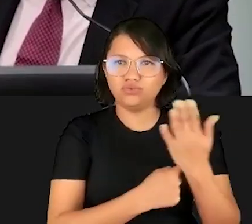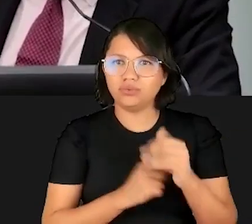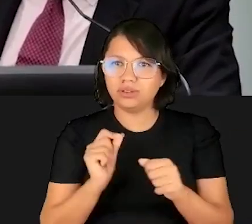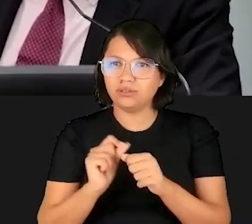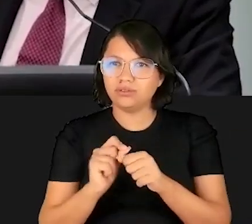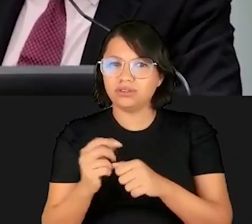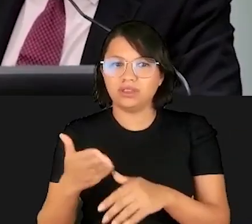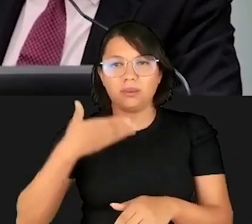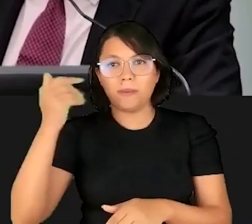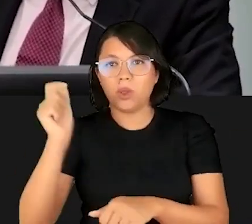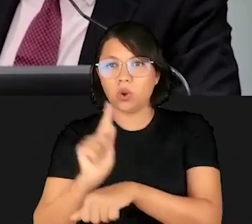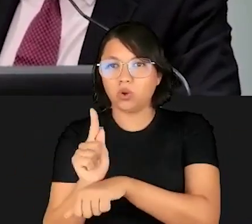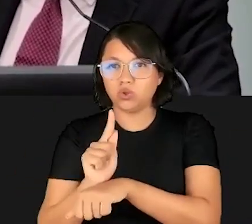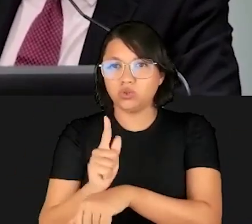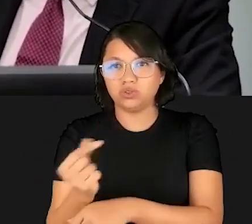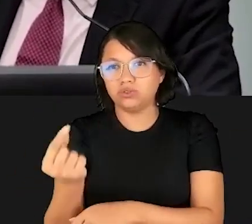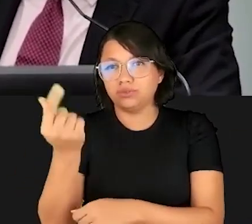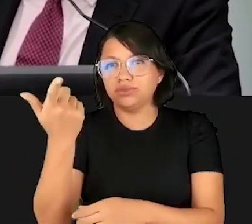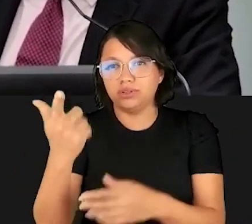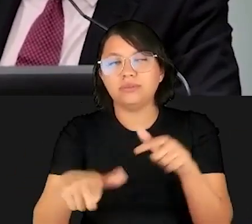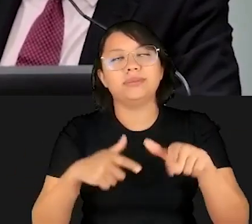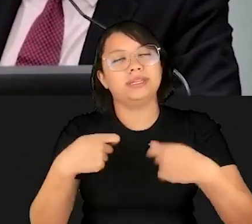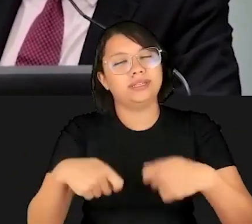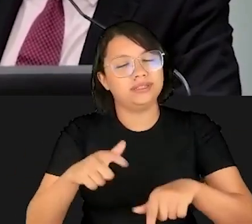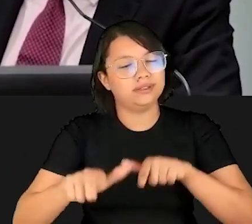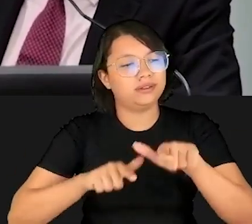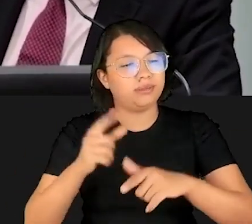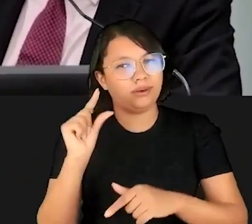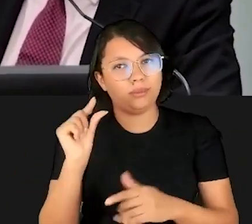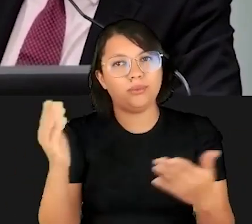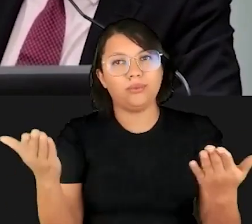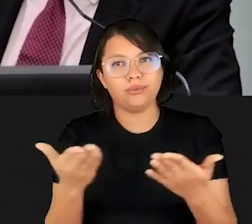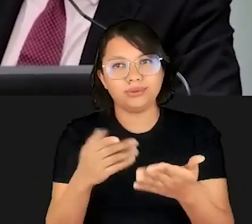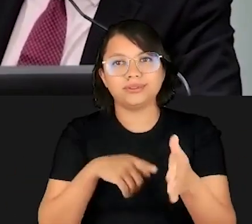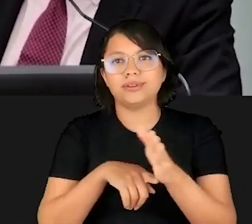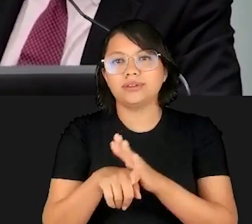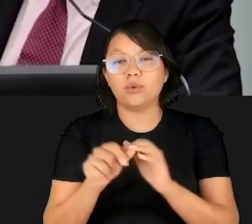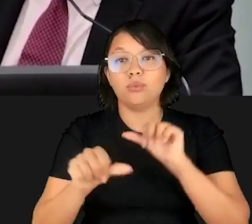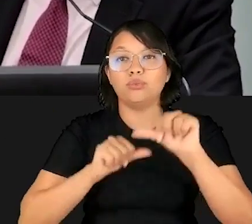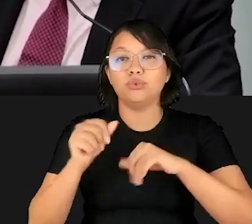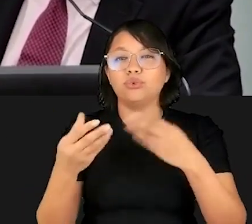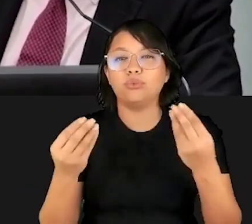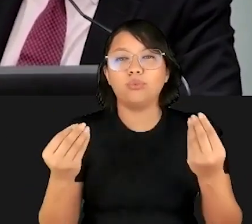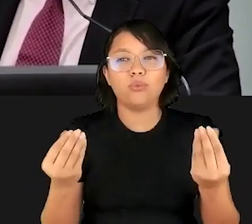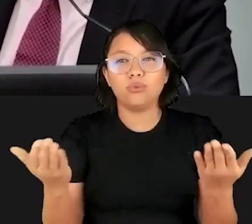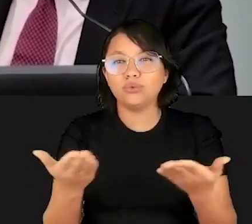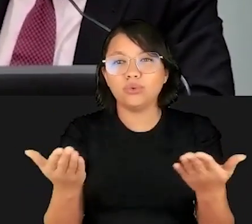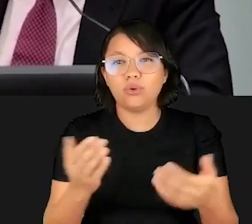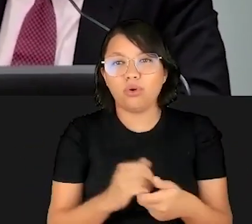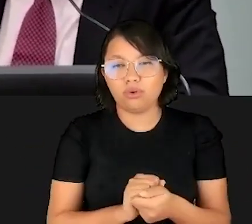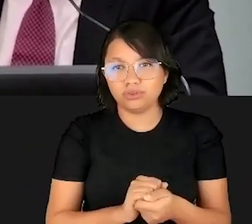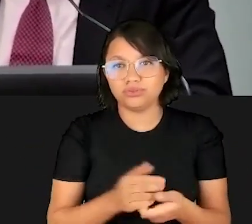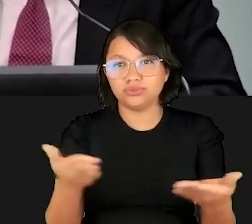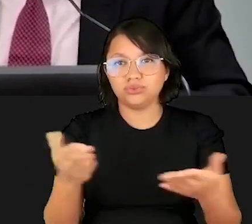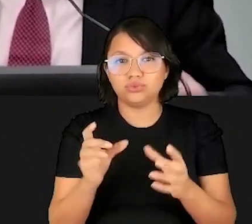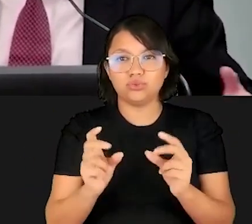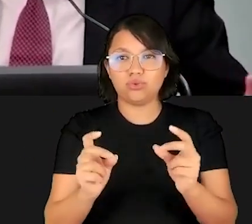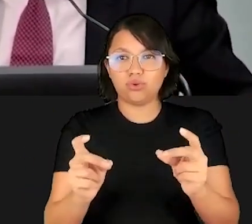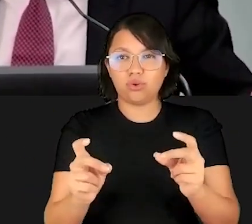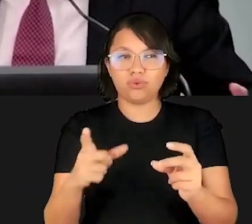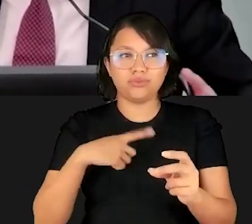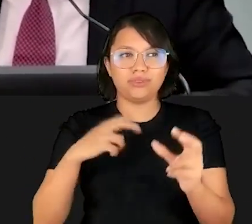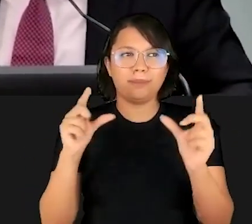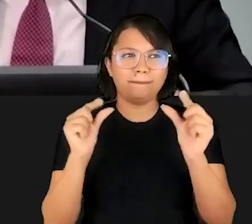recursos. Então, há que se trabalhar um pouco nessa questão, porque modificou muito o cenário. O tratamento hoje oncológico tem muito pouco a ver com o que era